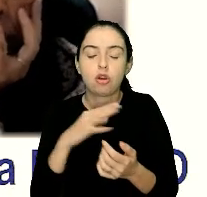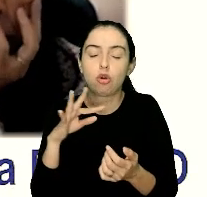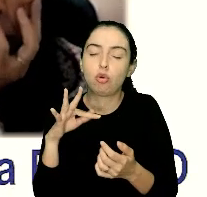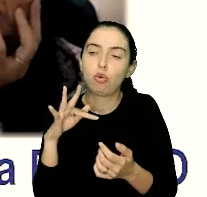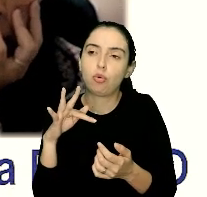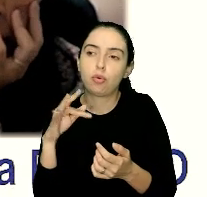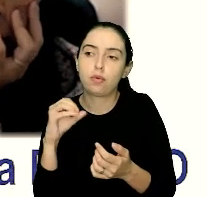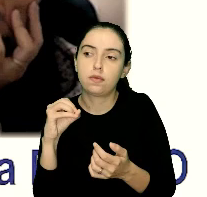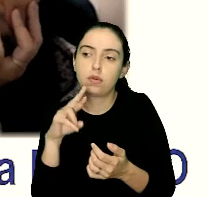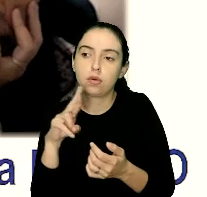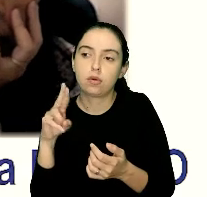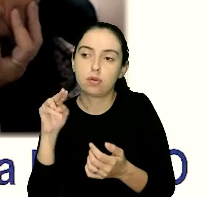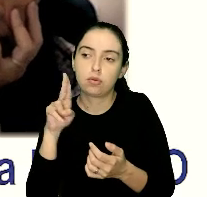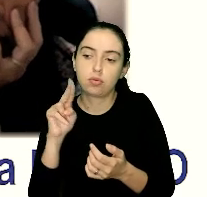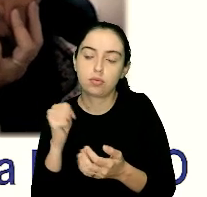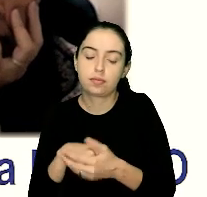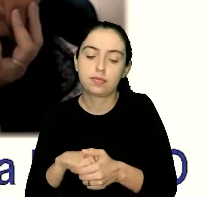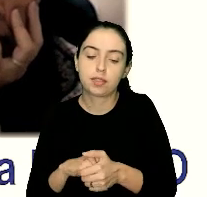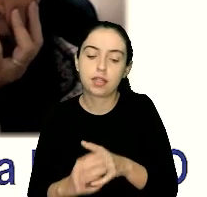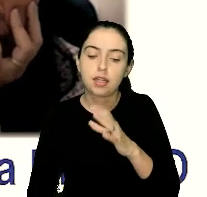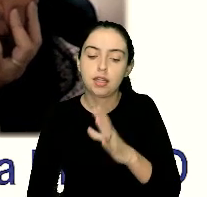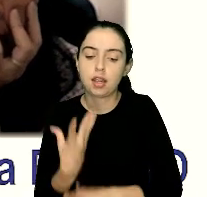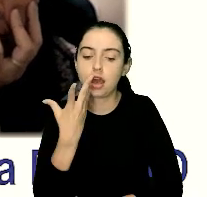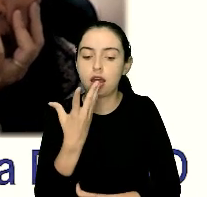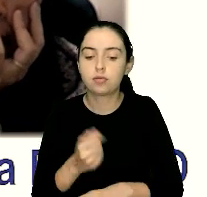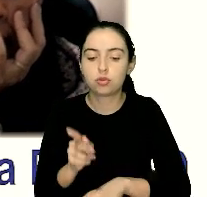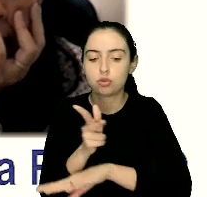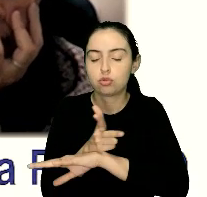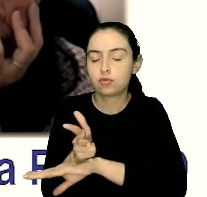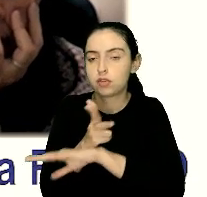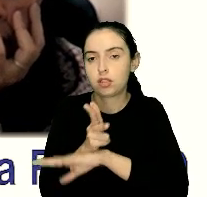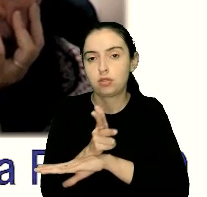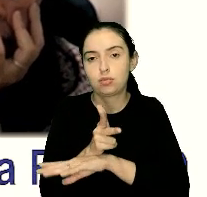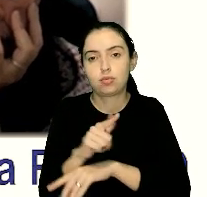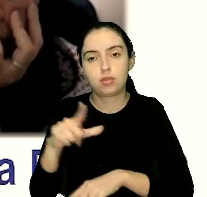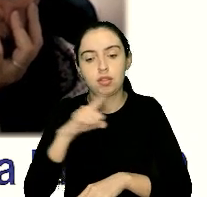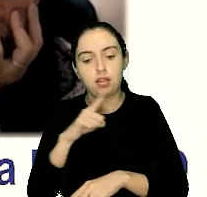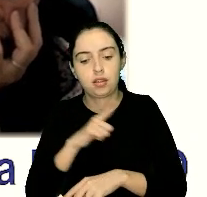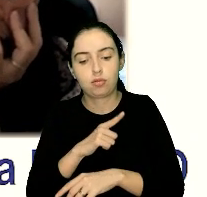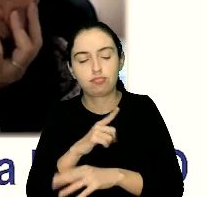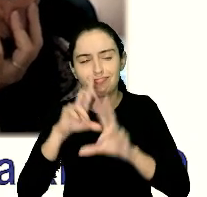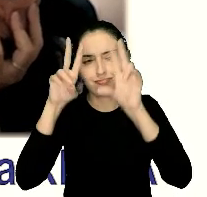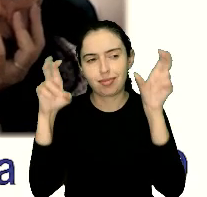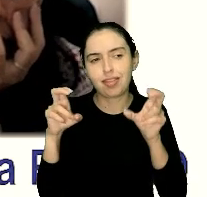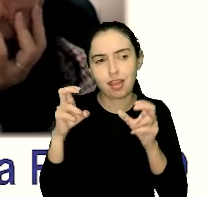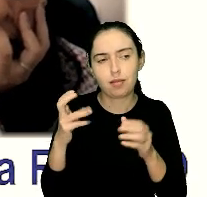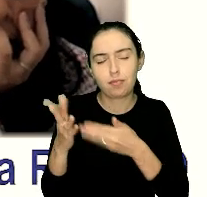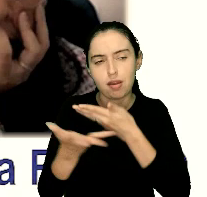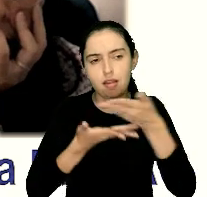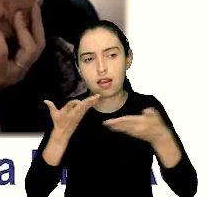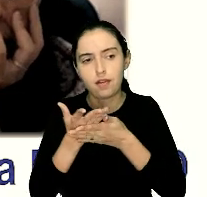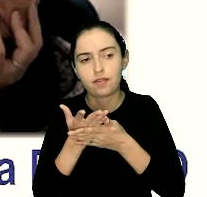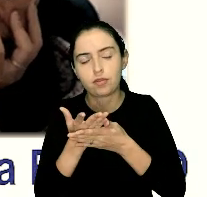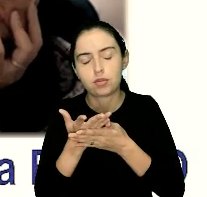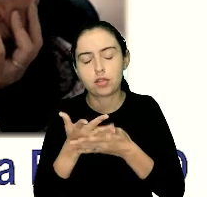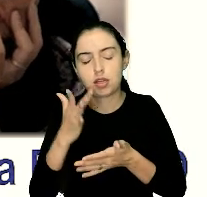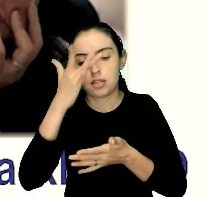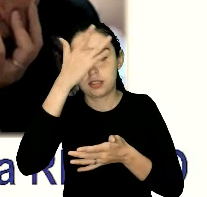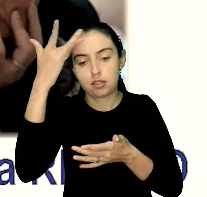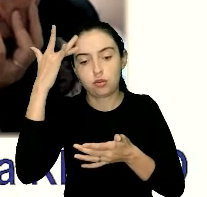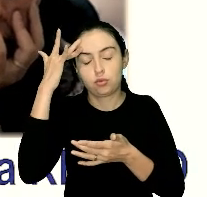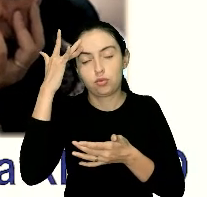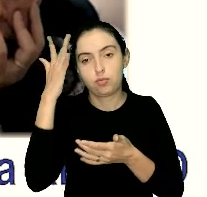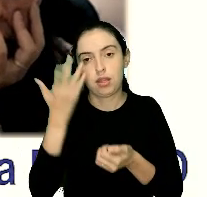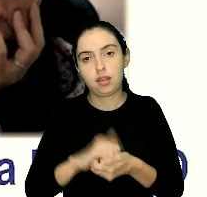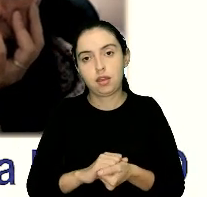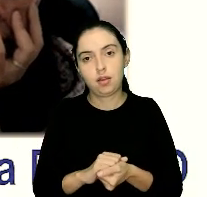alguns vídeos que tinha a ver com os temas relativos, inclusive, à saúde mental, até que a